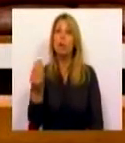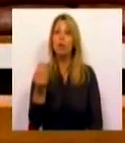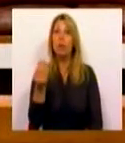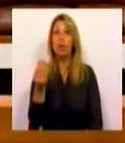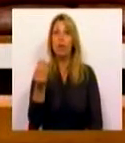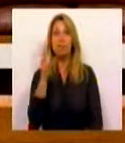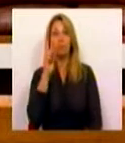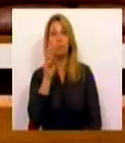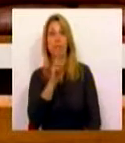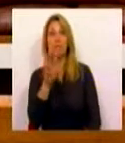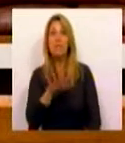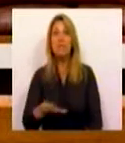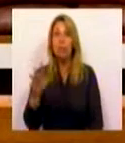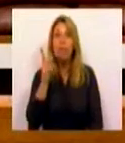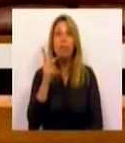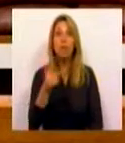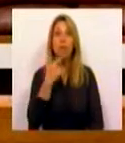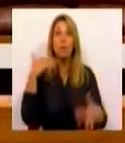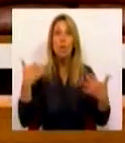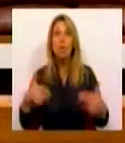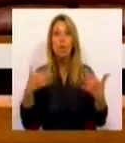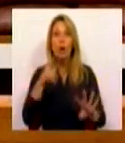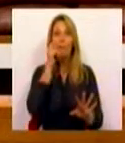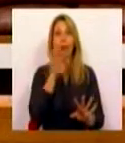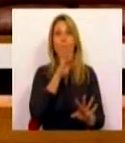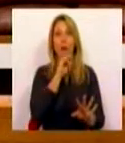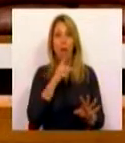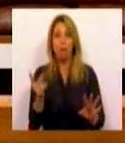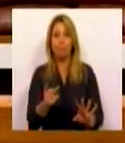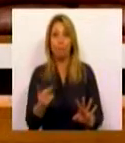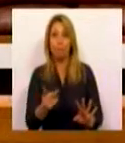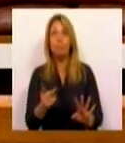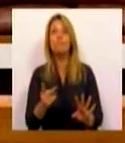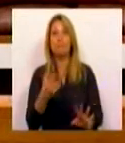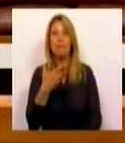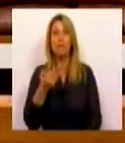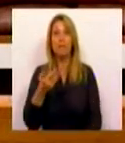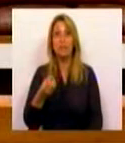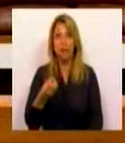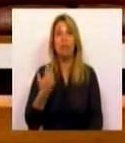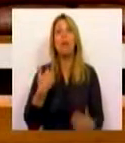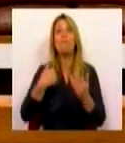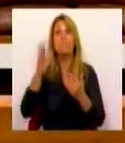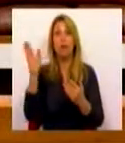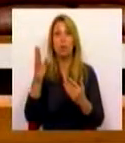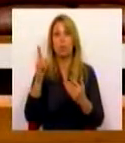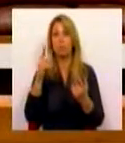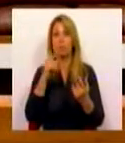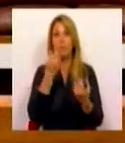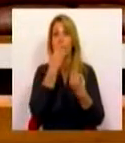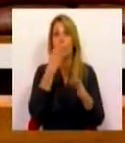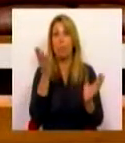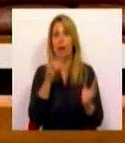assistiram a situações de violência extrema entre os seus progenitores. Mais de 170 ficaram órfãs de mães.